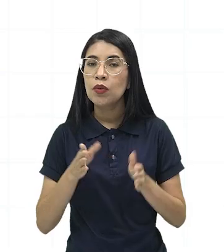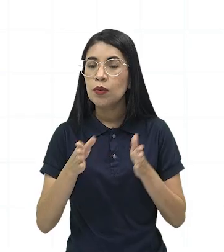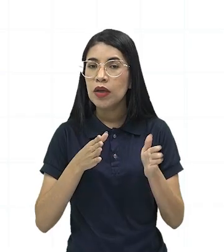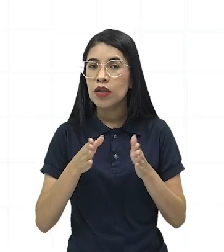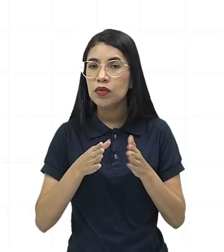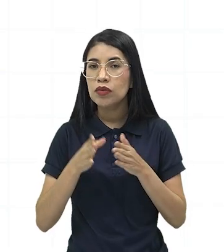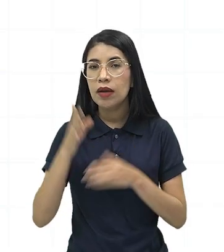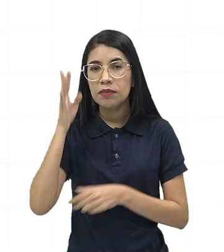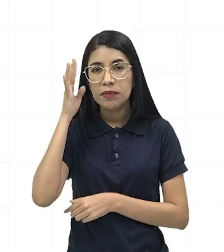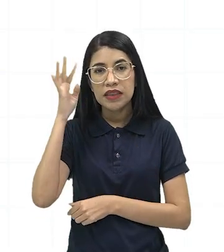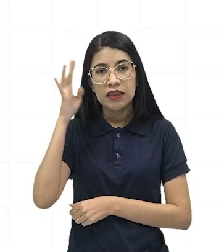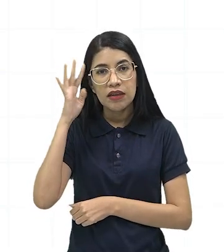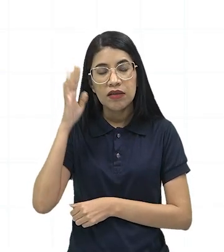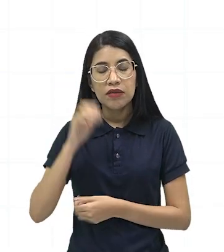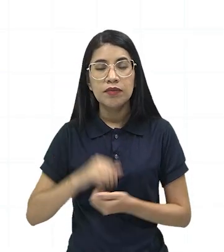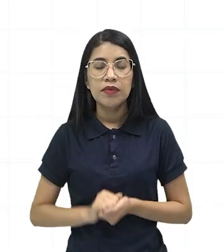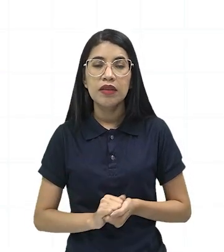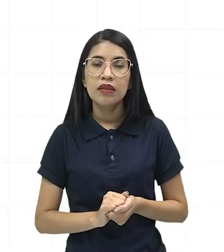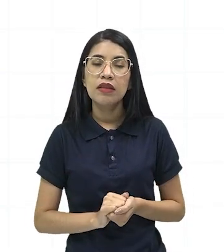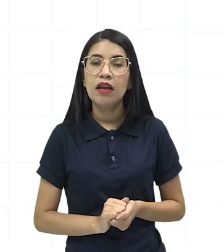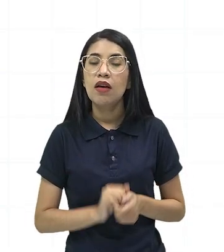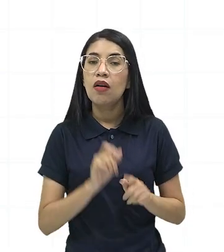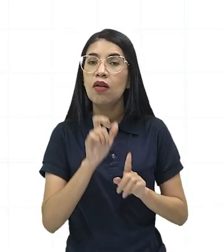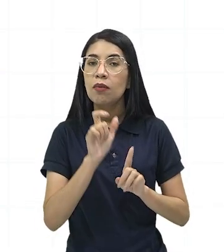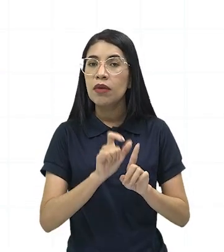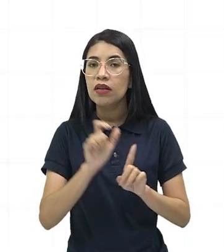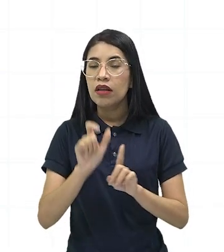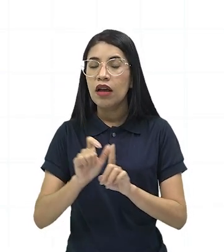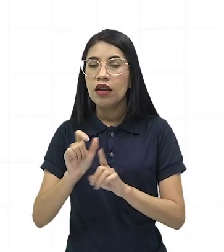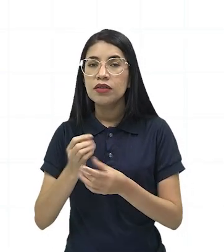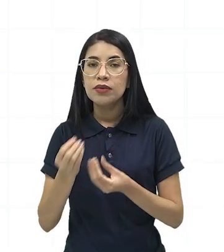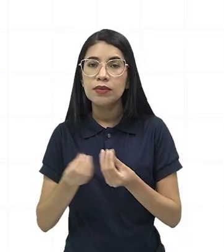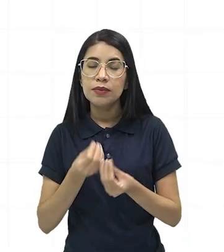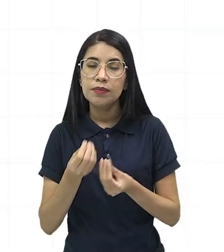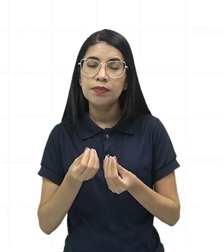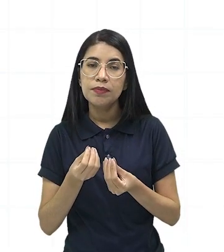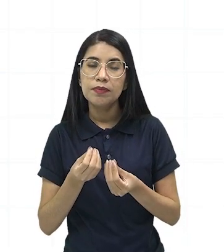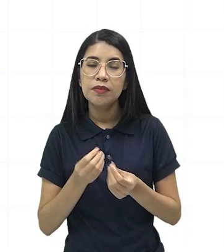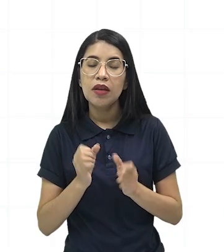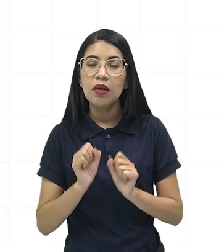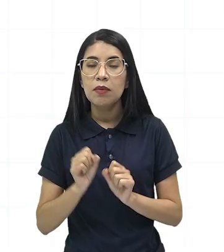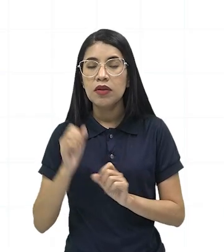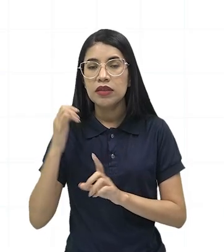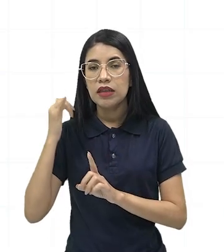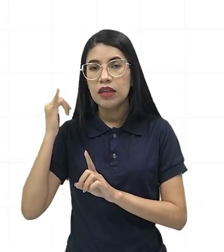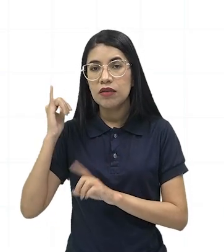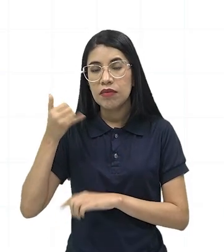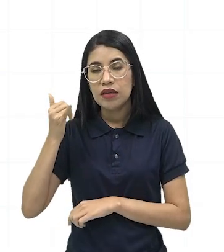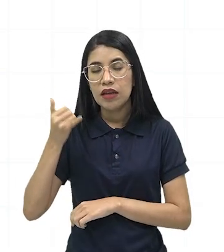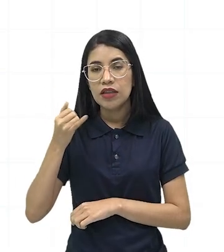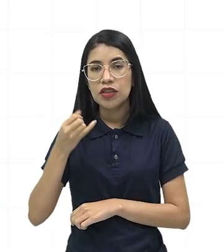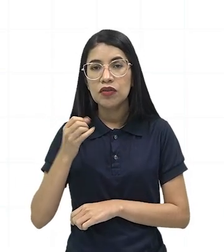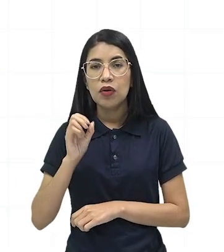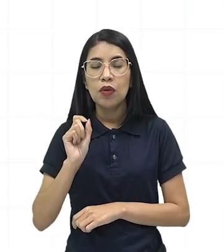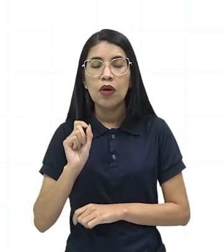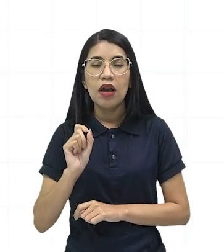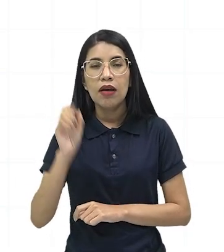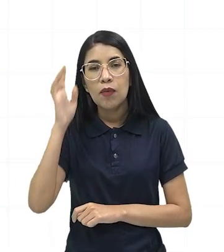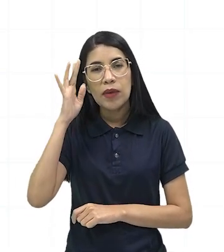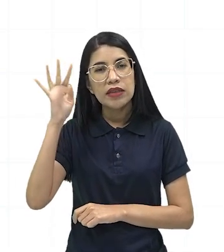psicológico, em que os personagens estão... o personagem pode narrar ali o que ele está